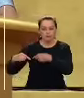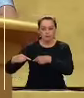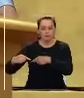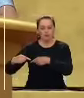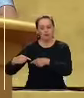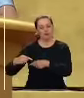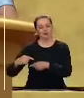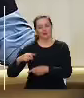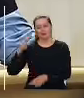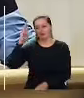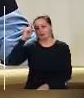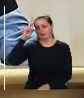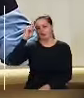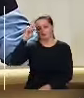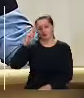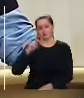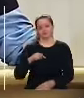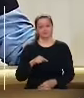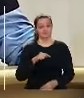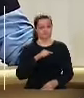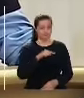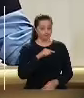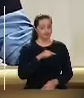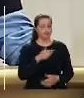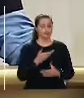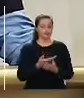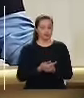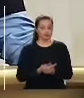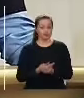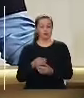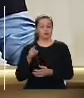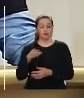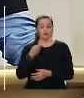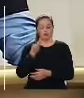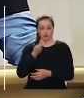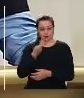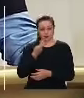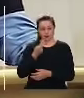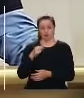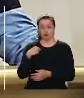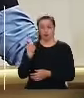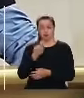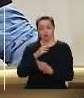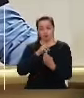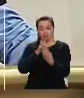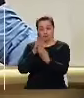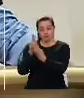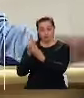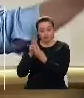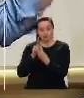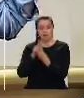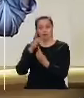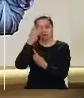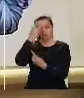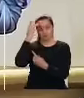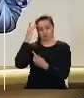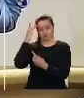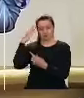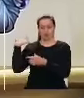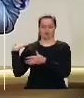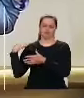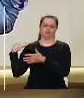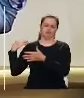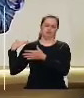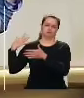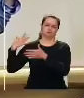tona e se joga na cara. Você está falando aí, quantas pessoas que a gente atende e vem com o passado